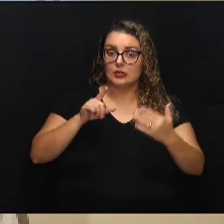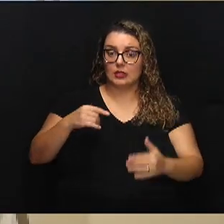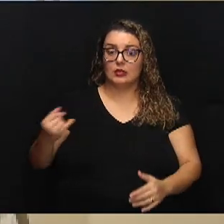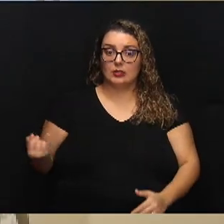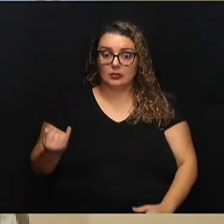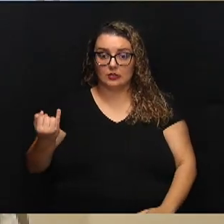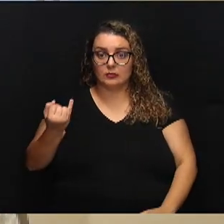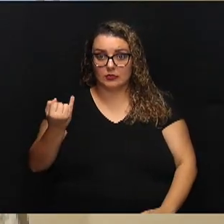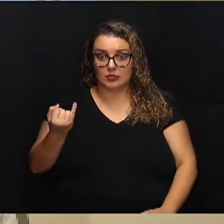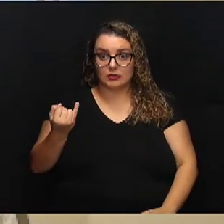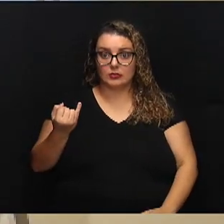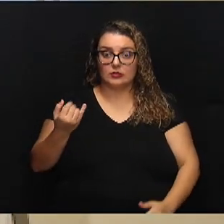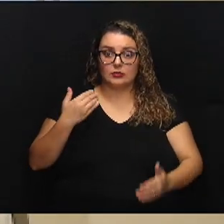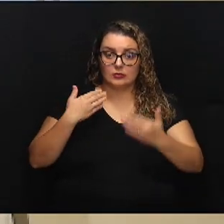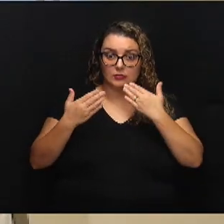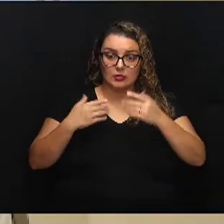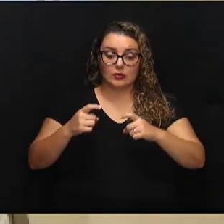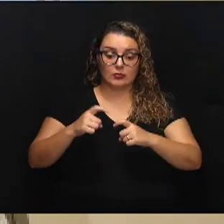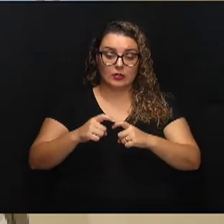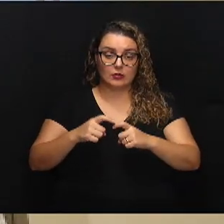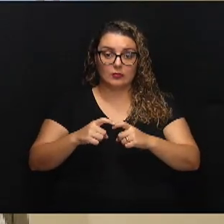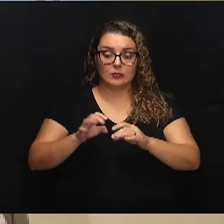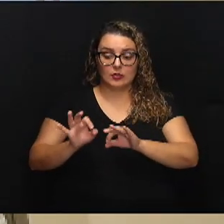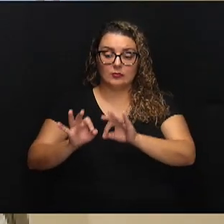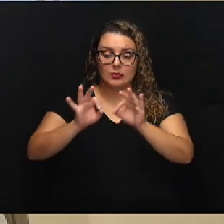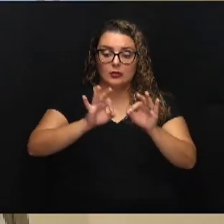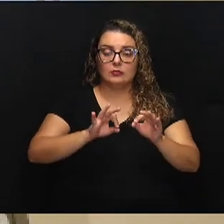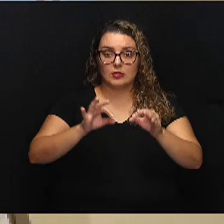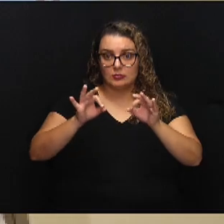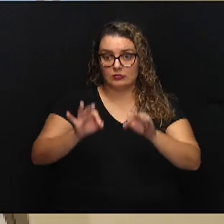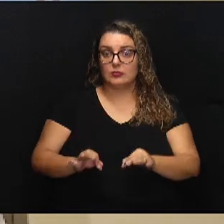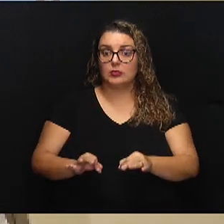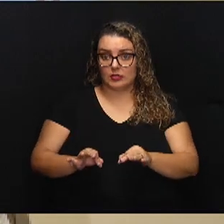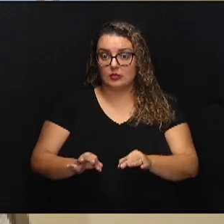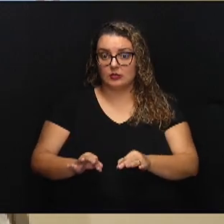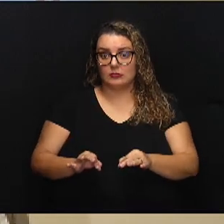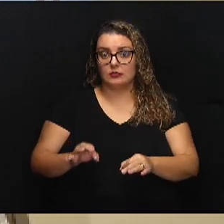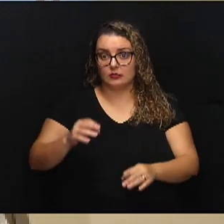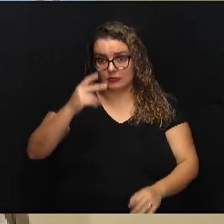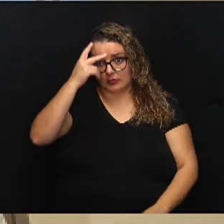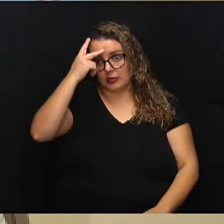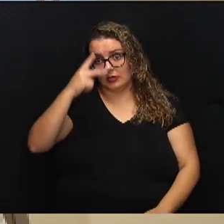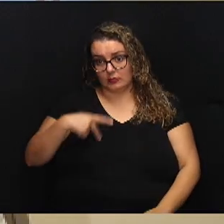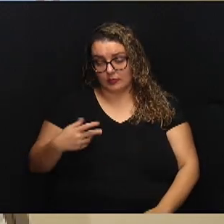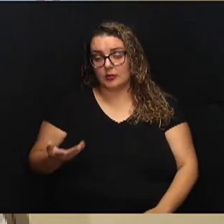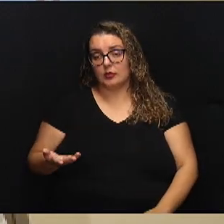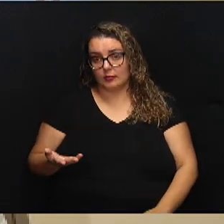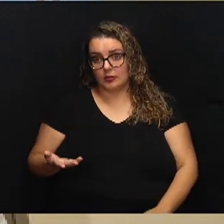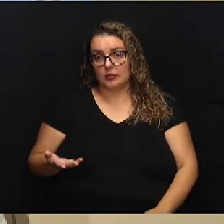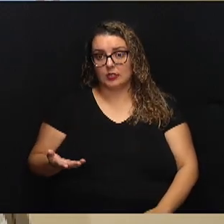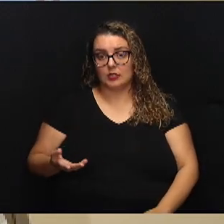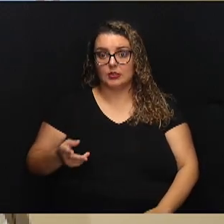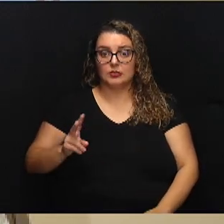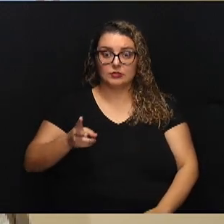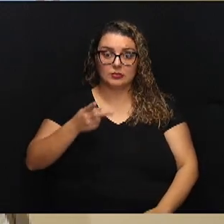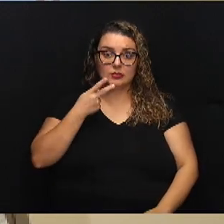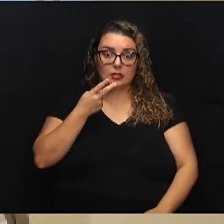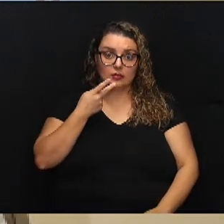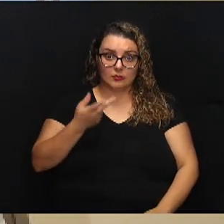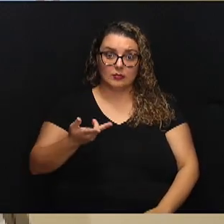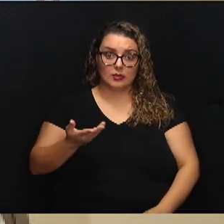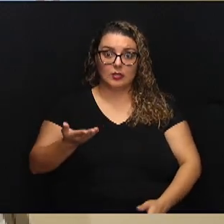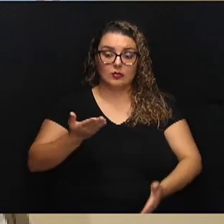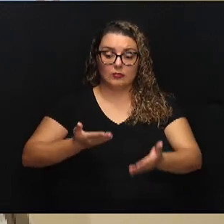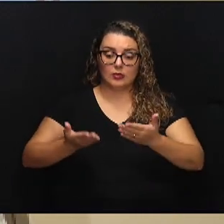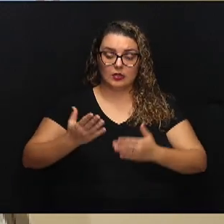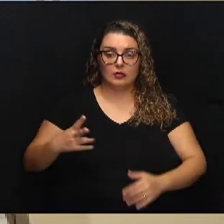que você comente com o seu médico para ter um acompanhamento adequado para você, né? A gente sempre acaba falando, mas o tratamento ele